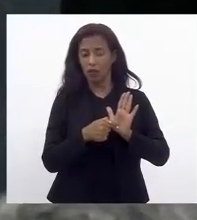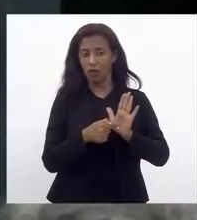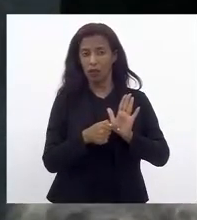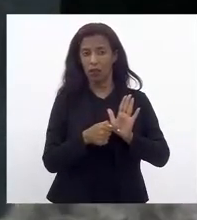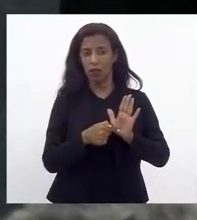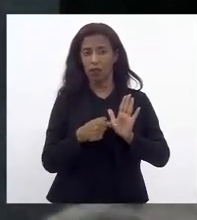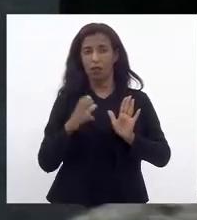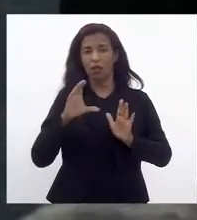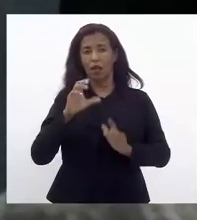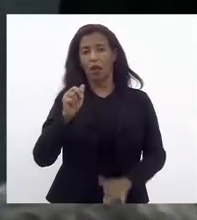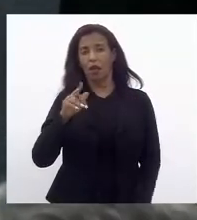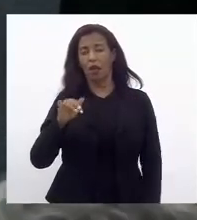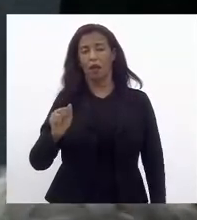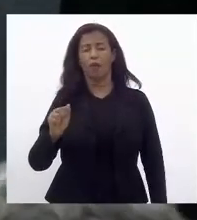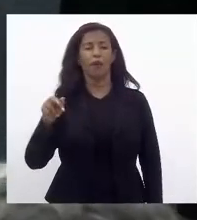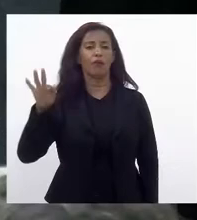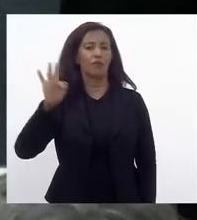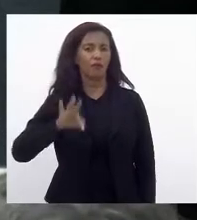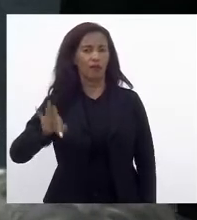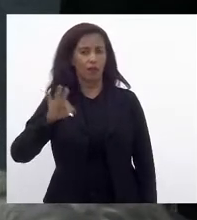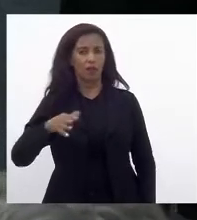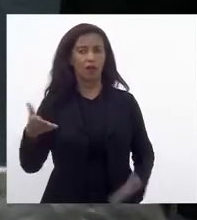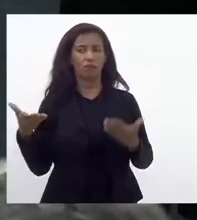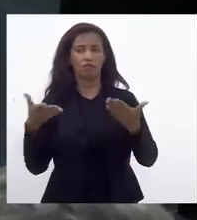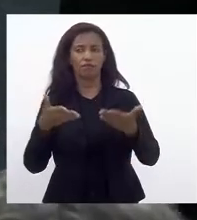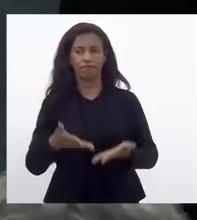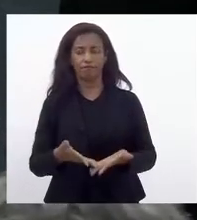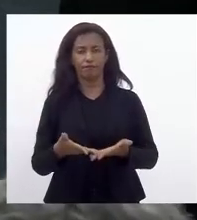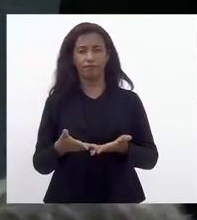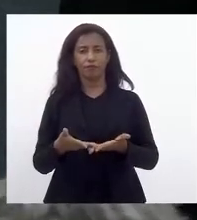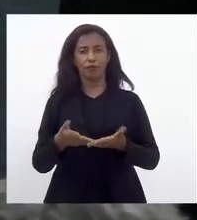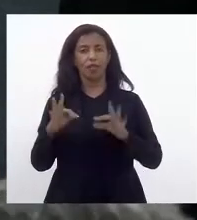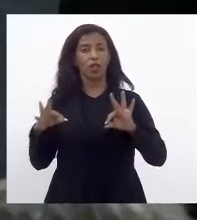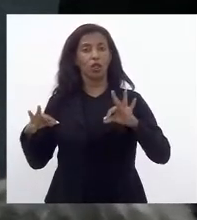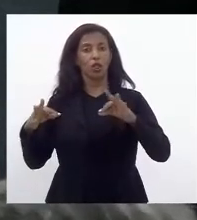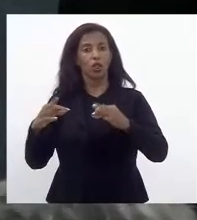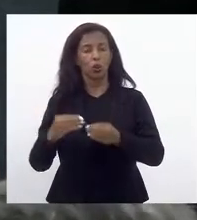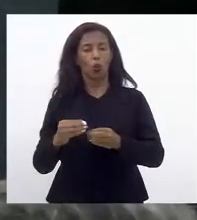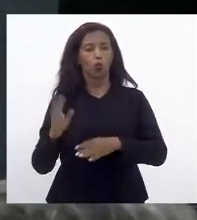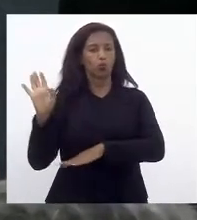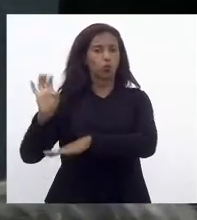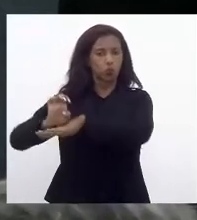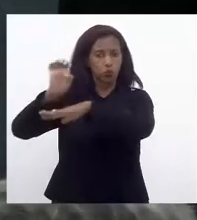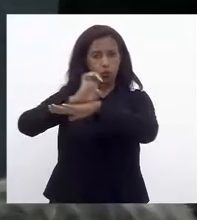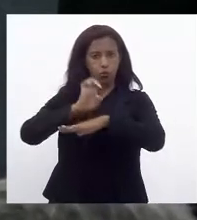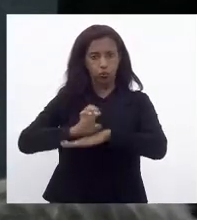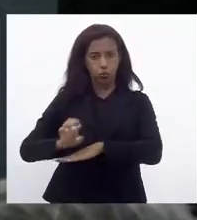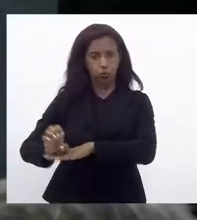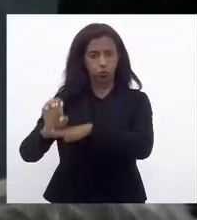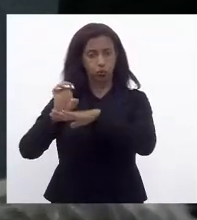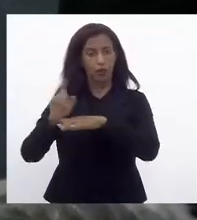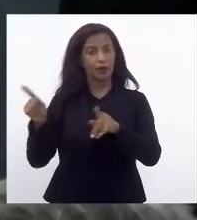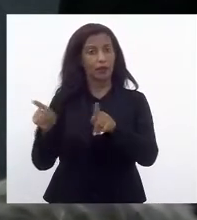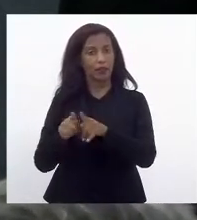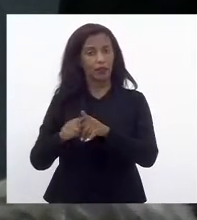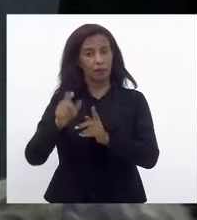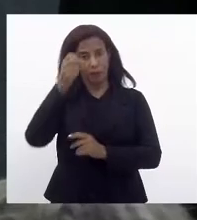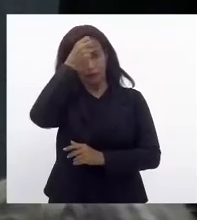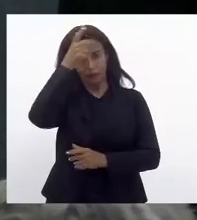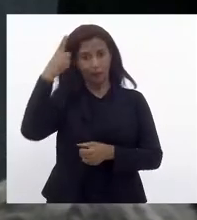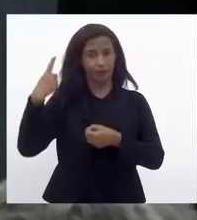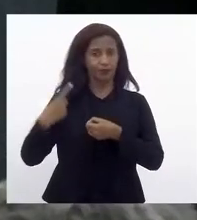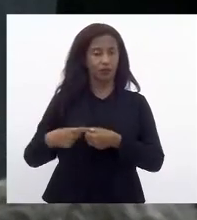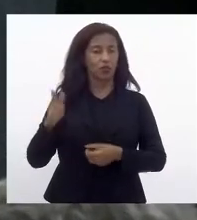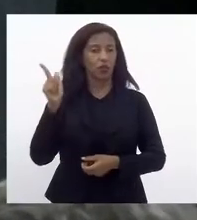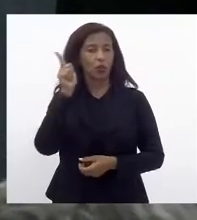da Câmara Federal e que está sendo instalado em todos os estados, inclusive nos municípios. Aqui no Rio, a gente